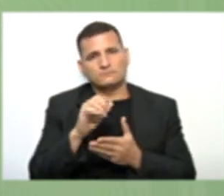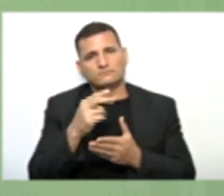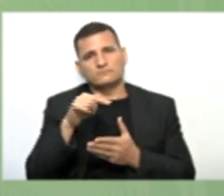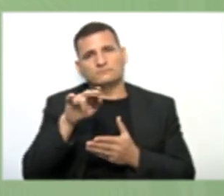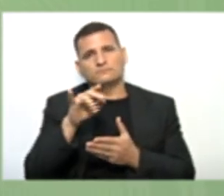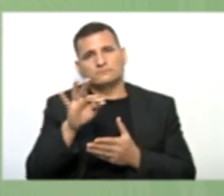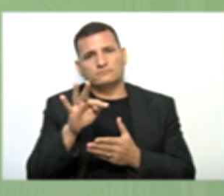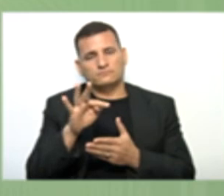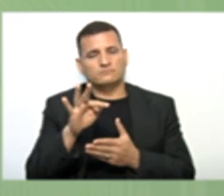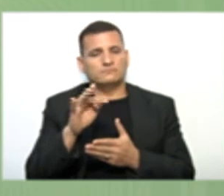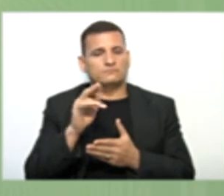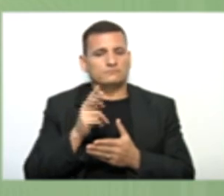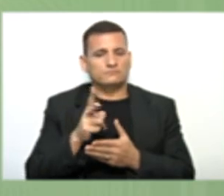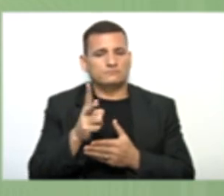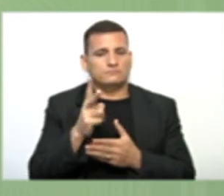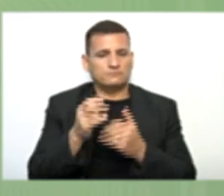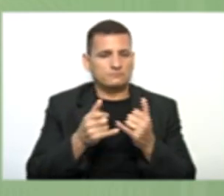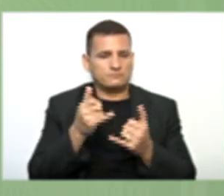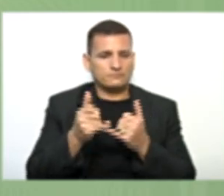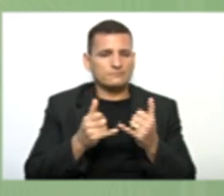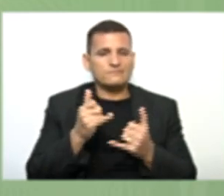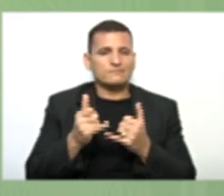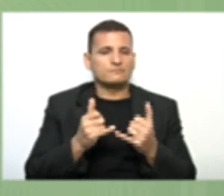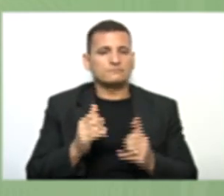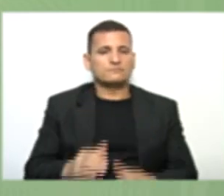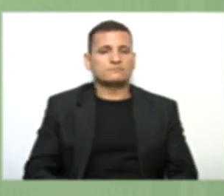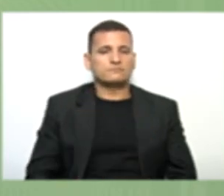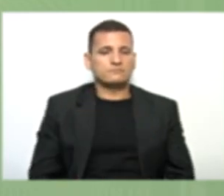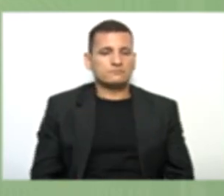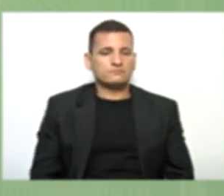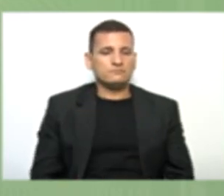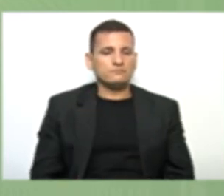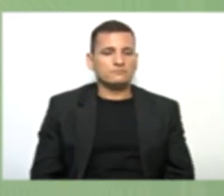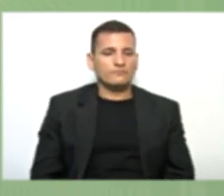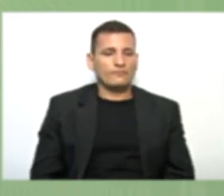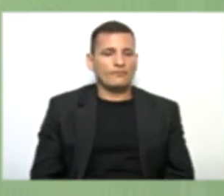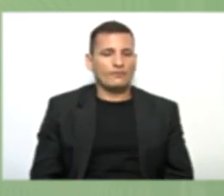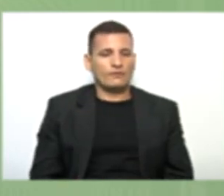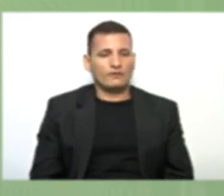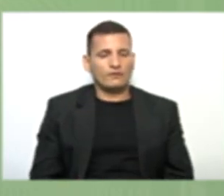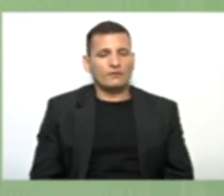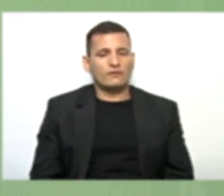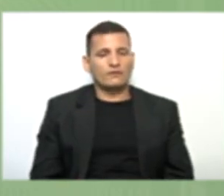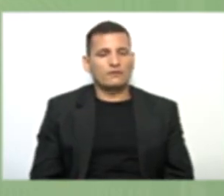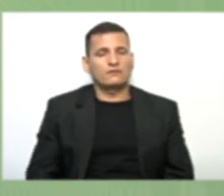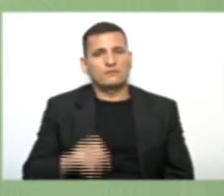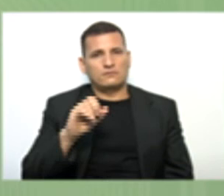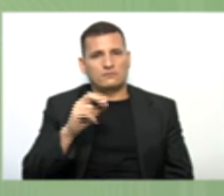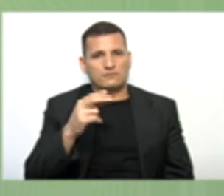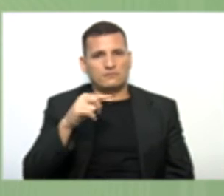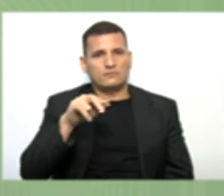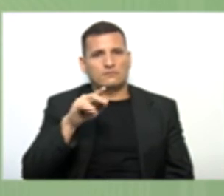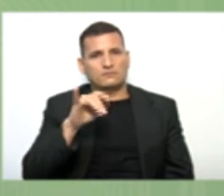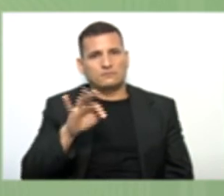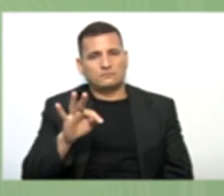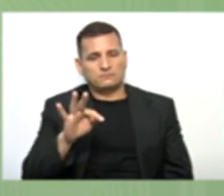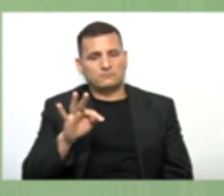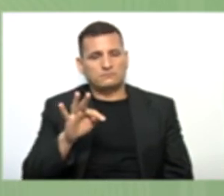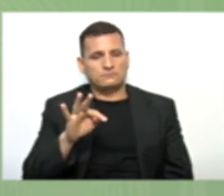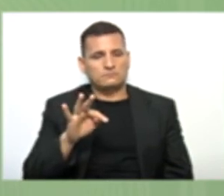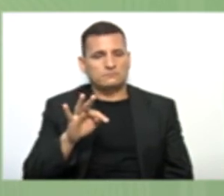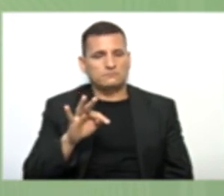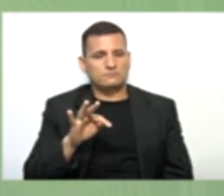para, ou continuar no jogo, que deveria continuar no jogo, né, tudo bem. Ou quit para sair do jogo. E eu coloco uma condição aqui,